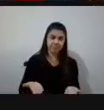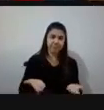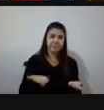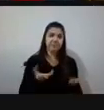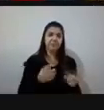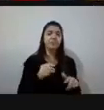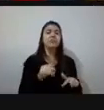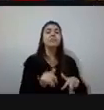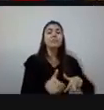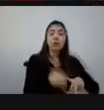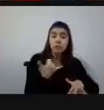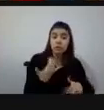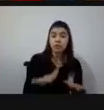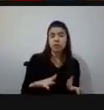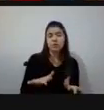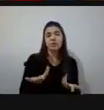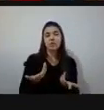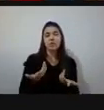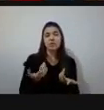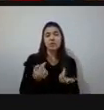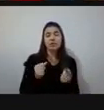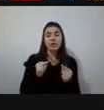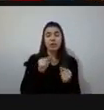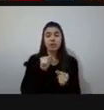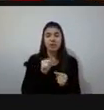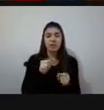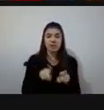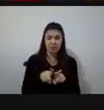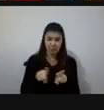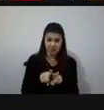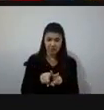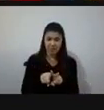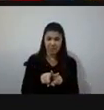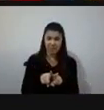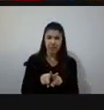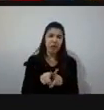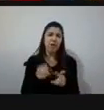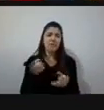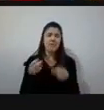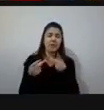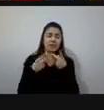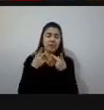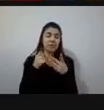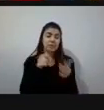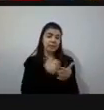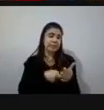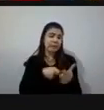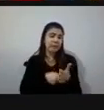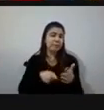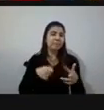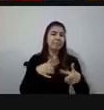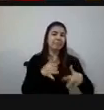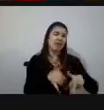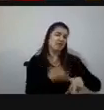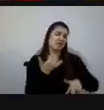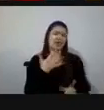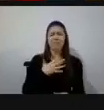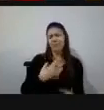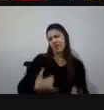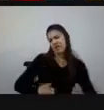de minimizar também o sofrimento da vítima, eu acho que